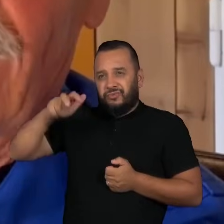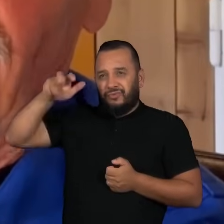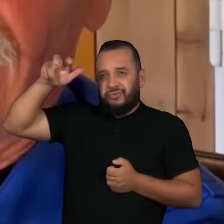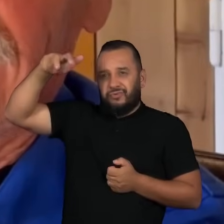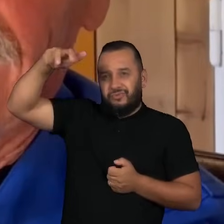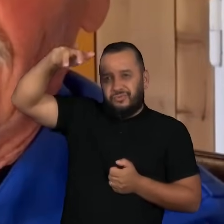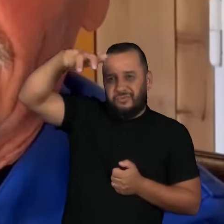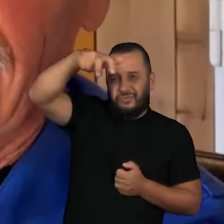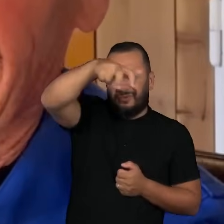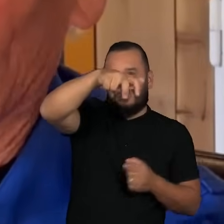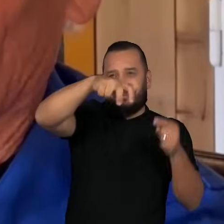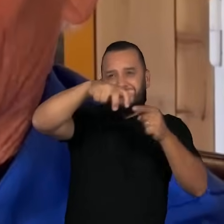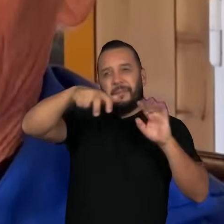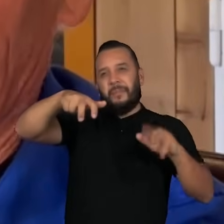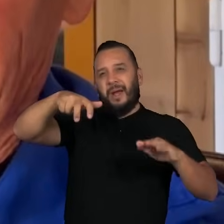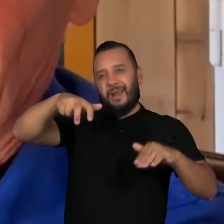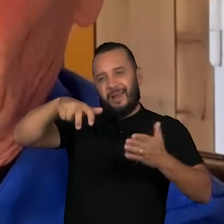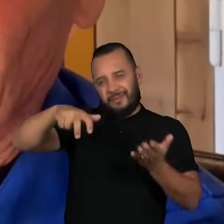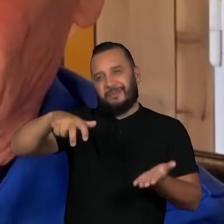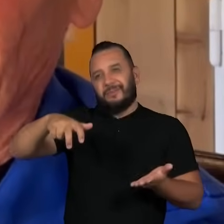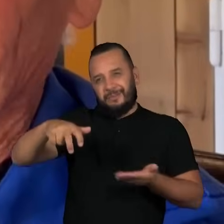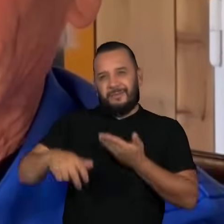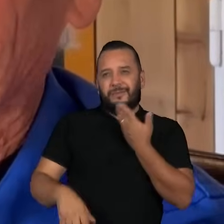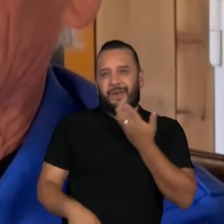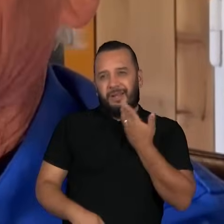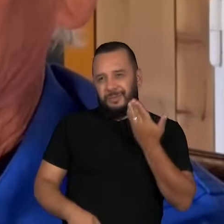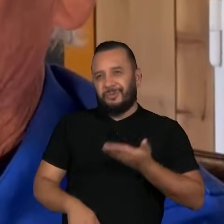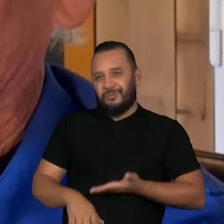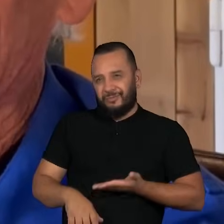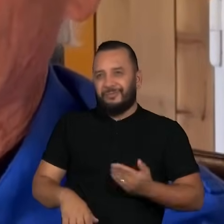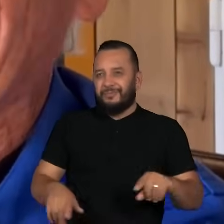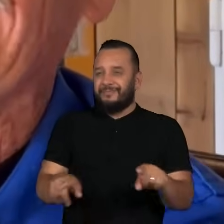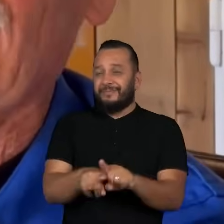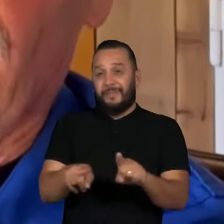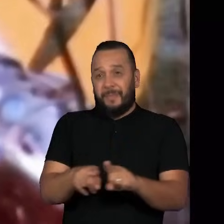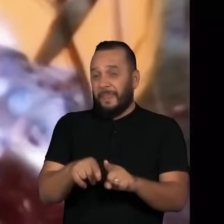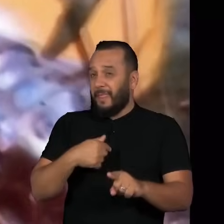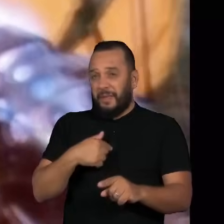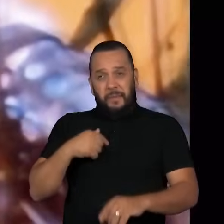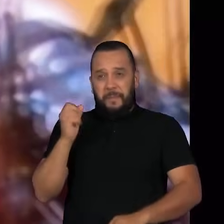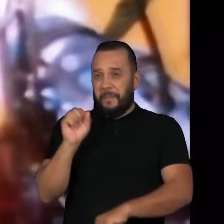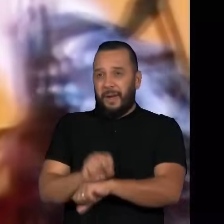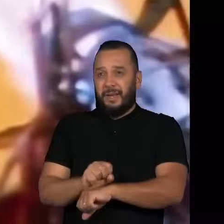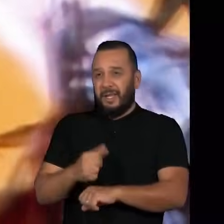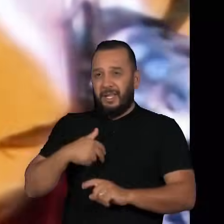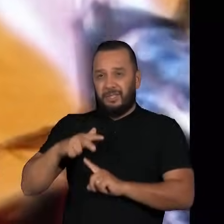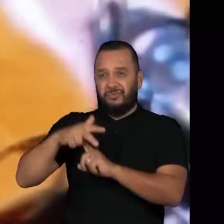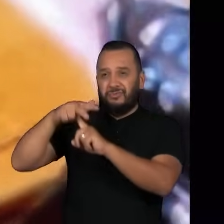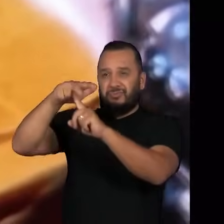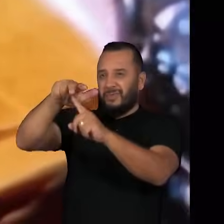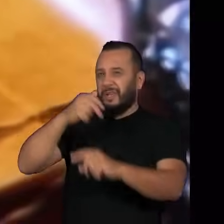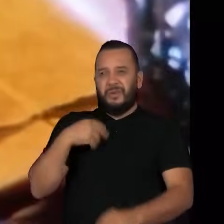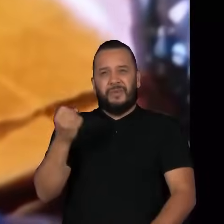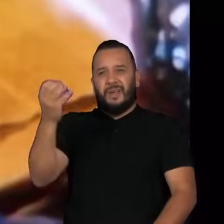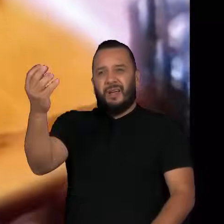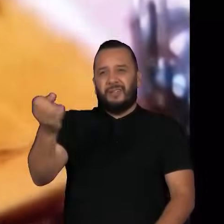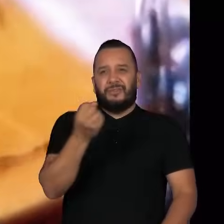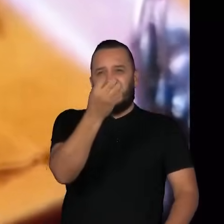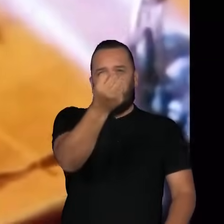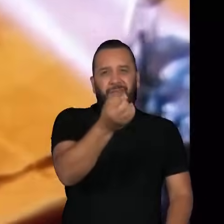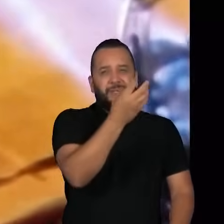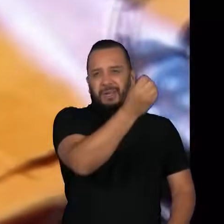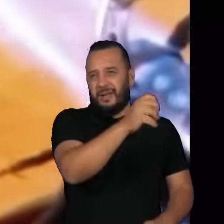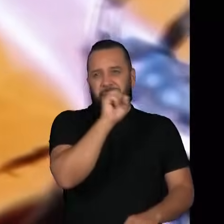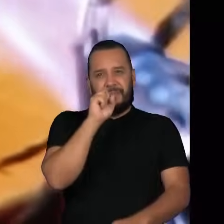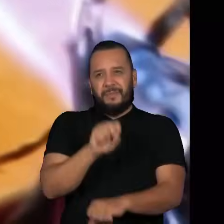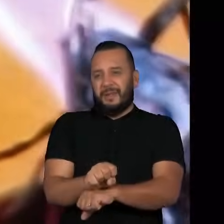helicóptero. É muito mais barato, é muito mais cômodo e até parei de voar. Eu não viajo mais. Portanto, acho